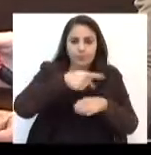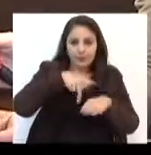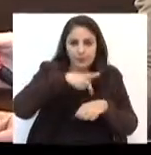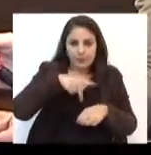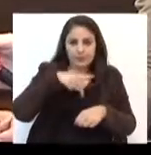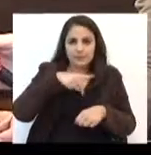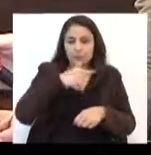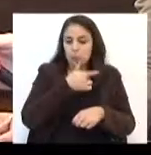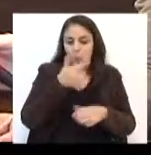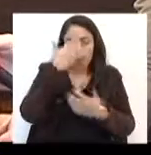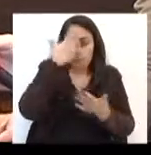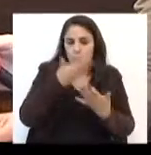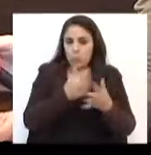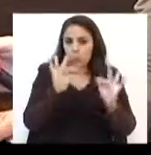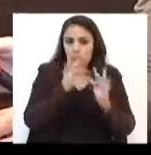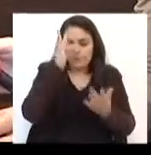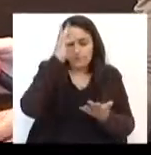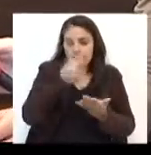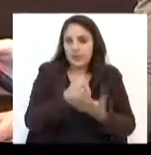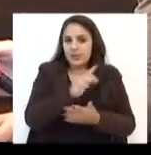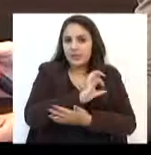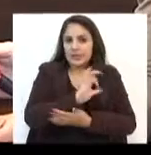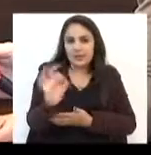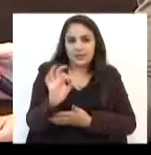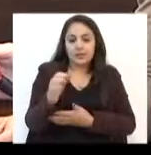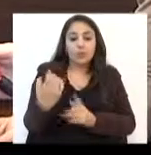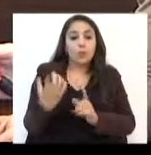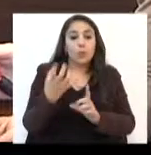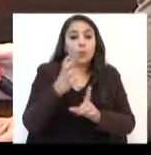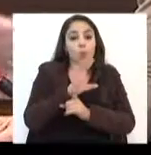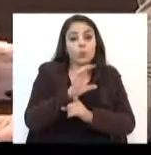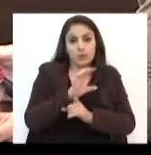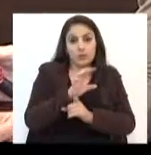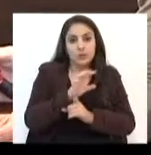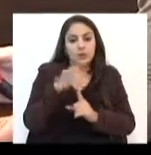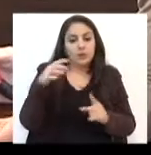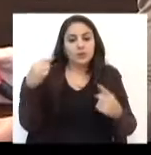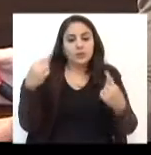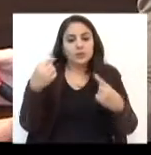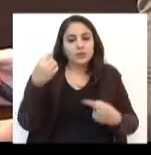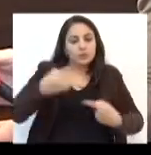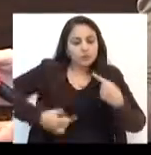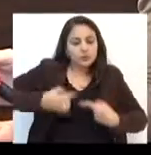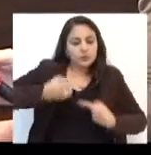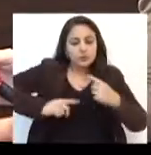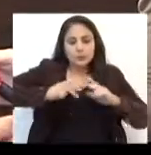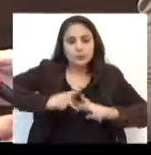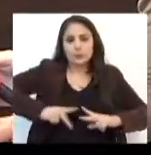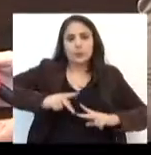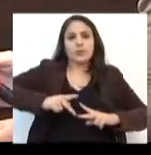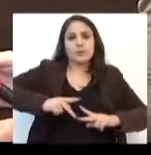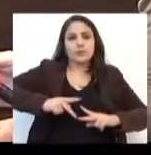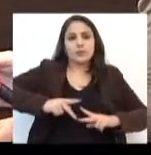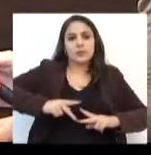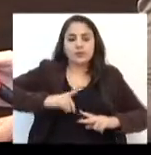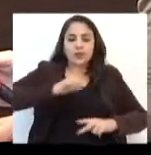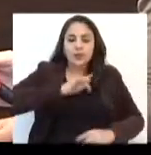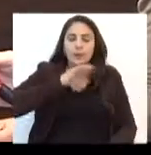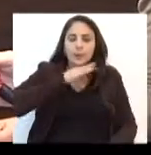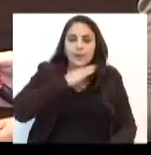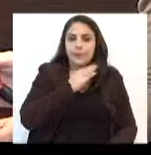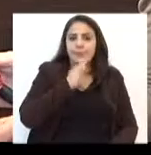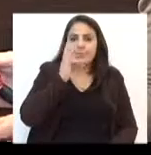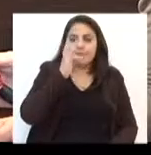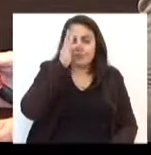que não professam nenhuma fé e, pelo contrário, combatem aqueles que professam uma fé. Eu